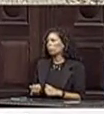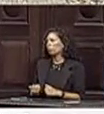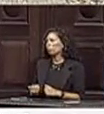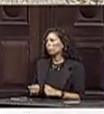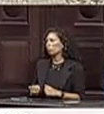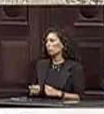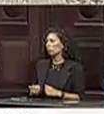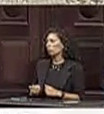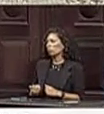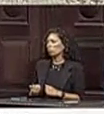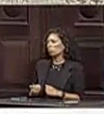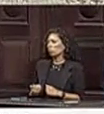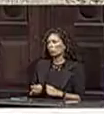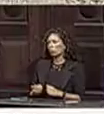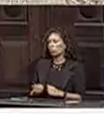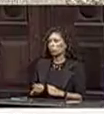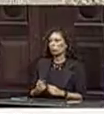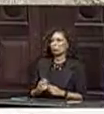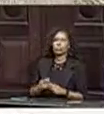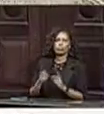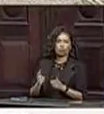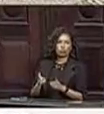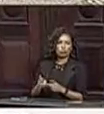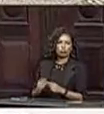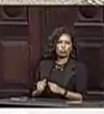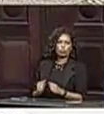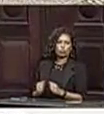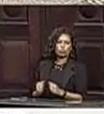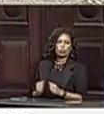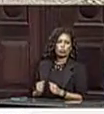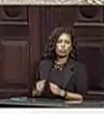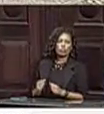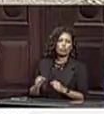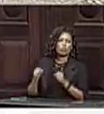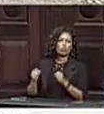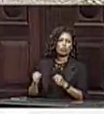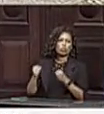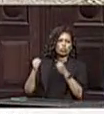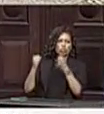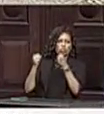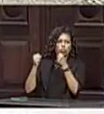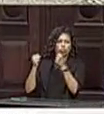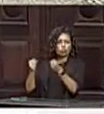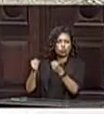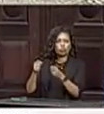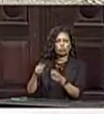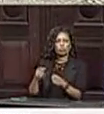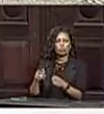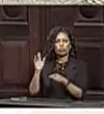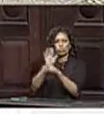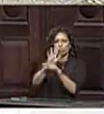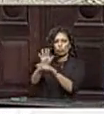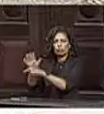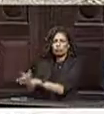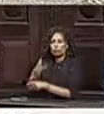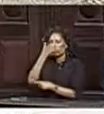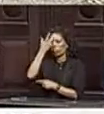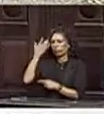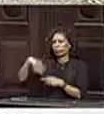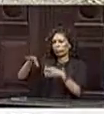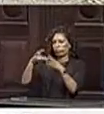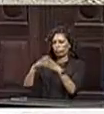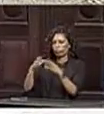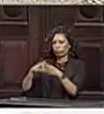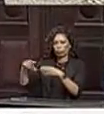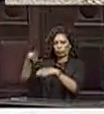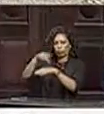CAO e principalmente nessas circunstâncias. Eu aqui estou muito triste com isso e o povo brasileiro perdeu um grande lutador